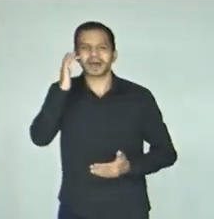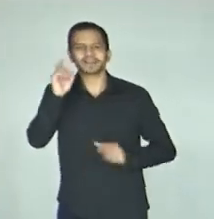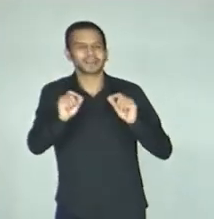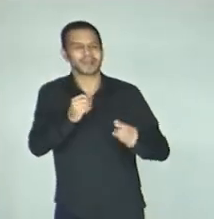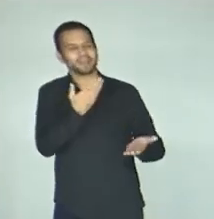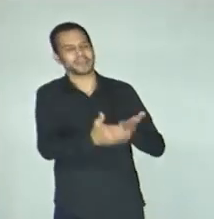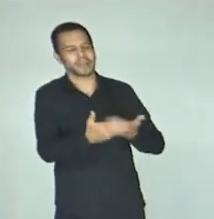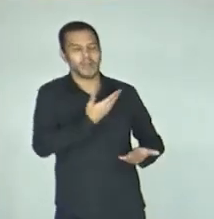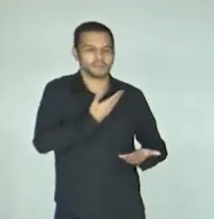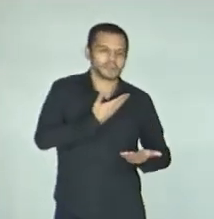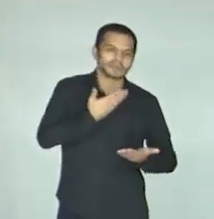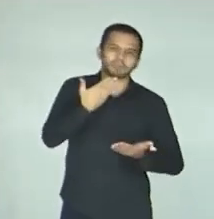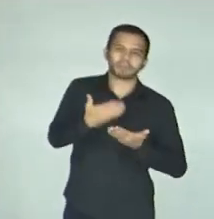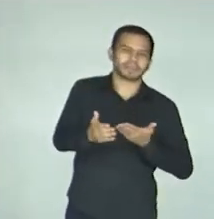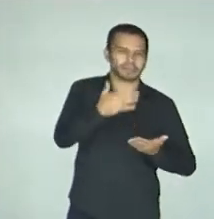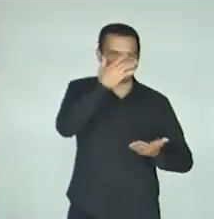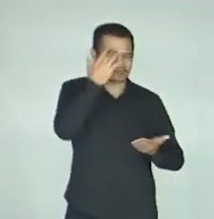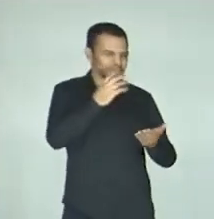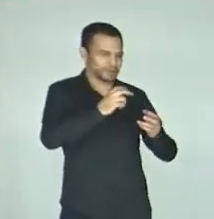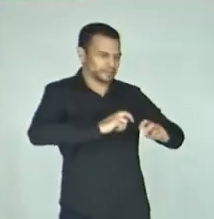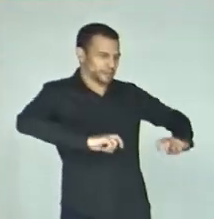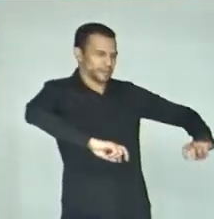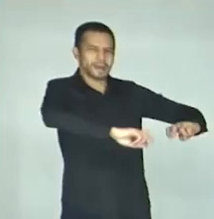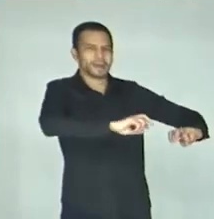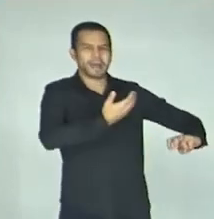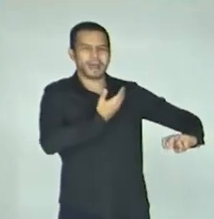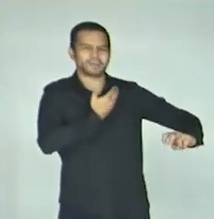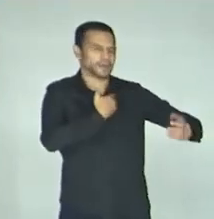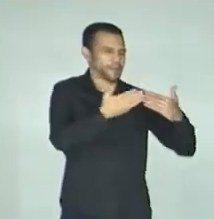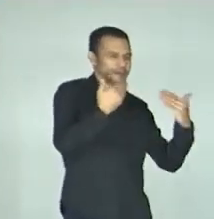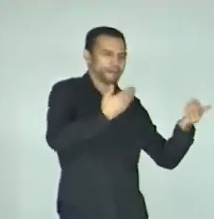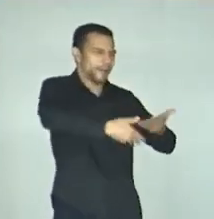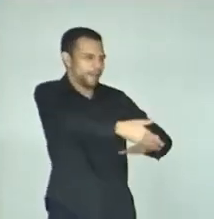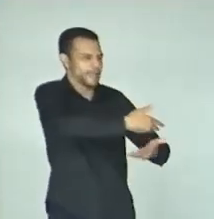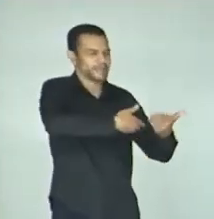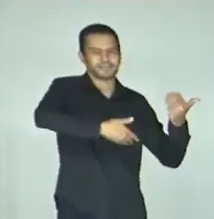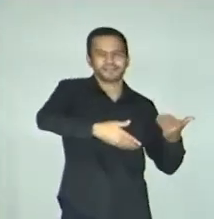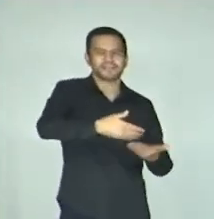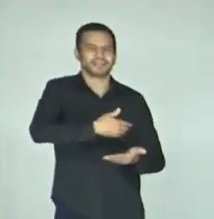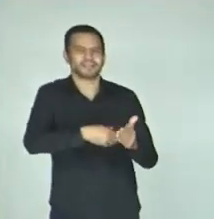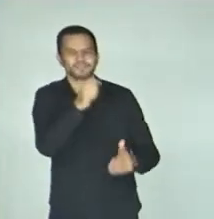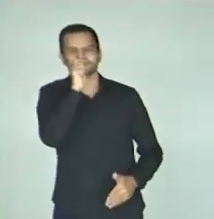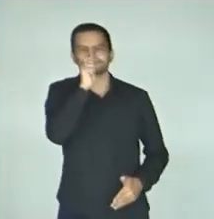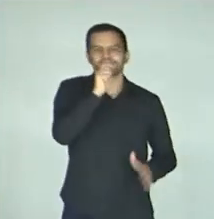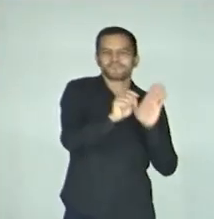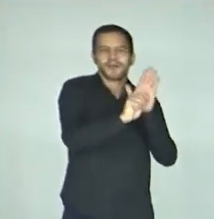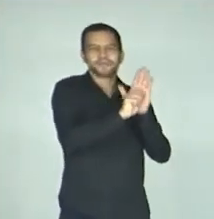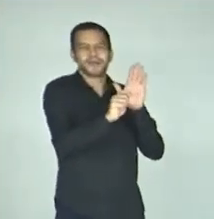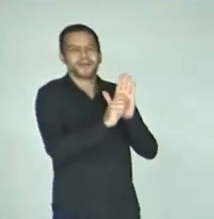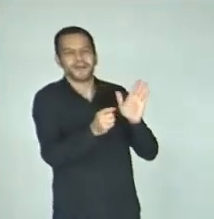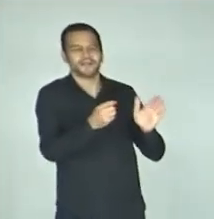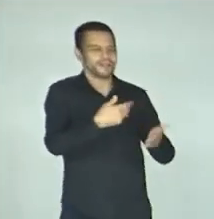é a aquela roda aquela roda da maconha aquela roda do drinque aquela roda